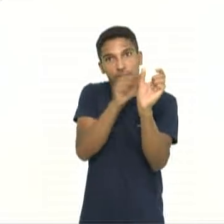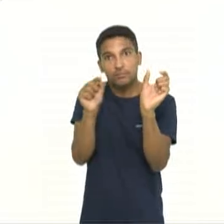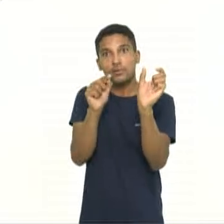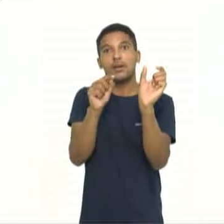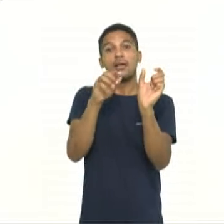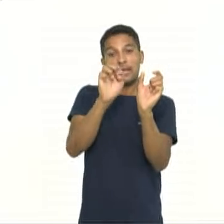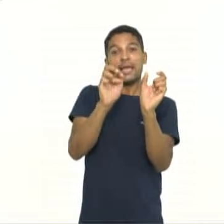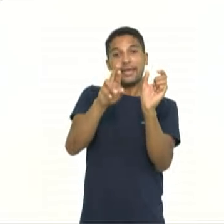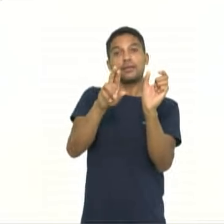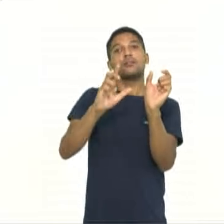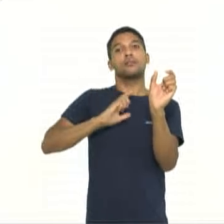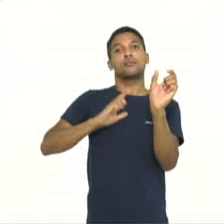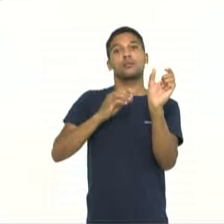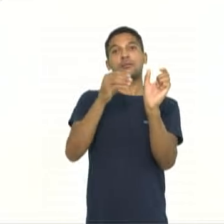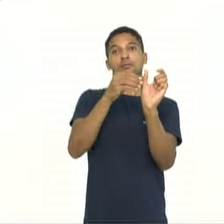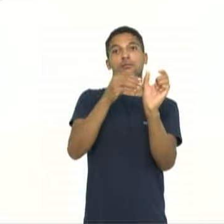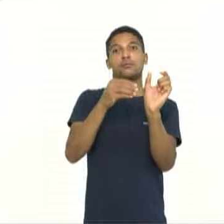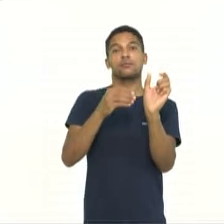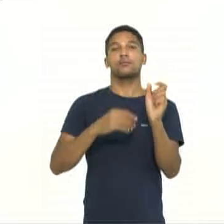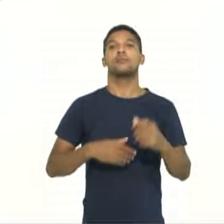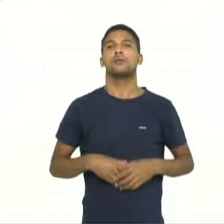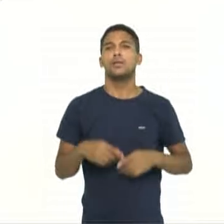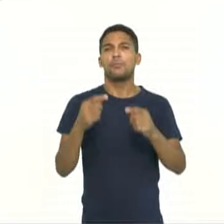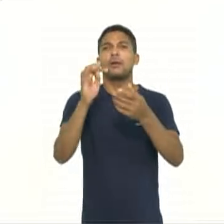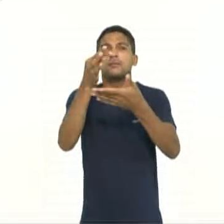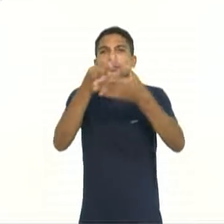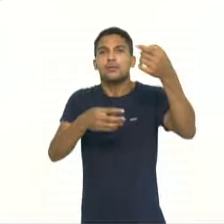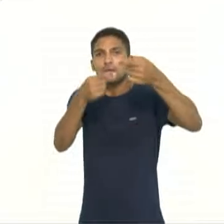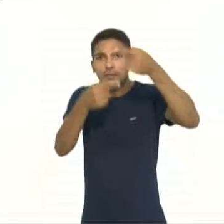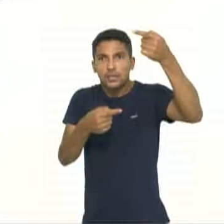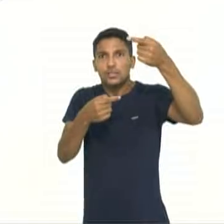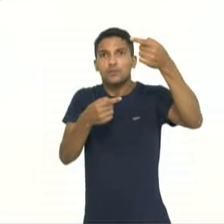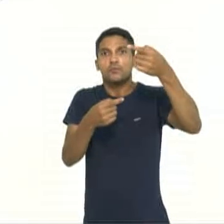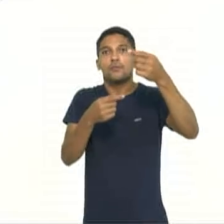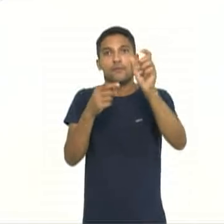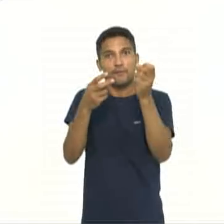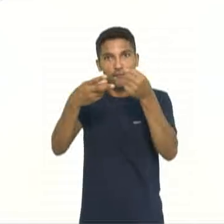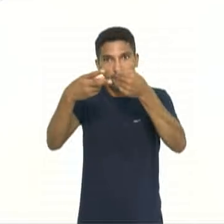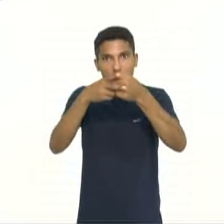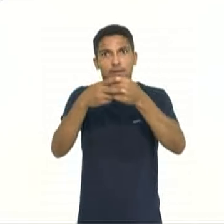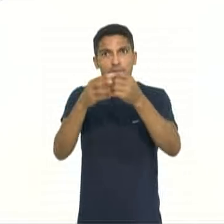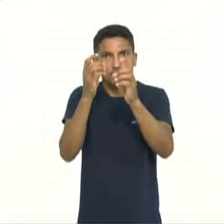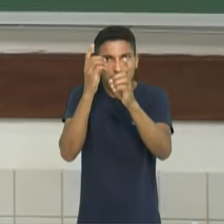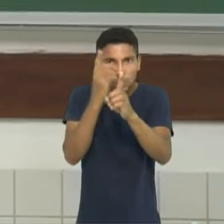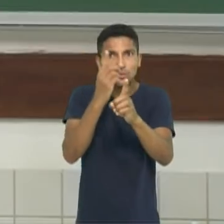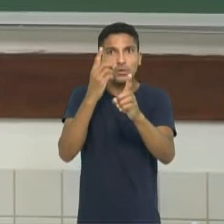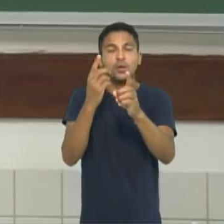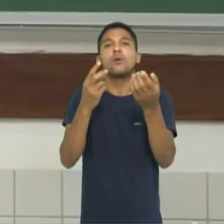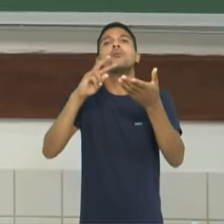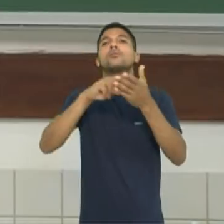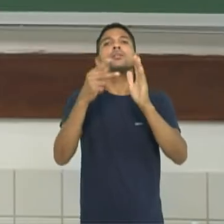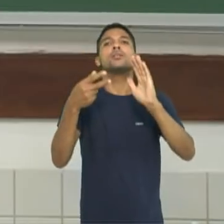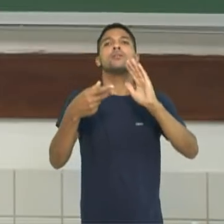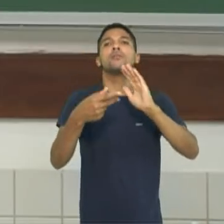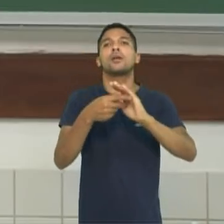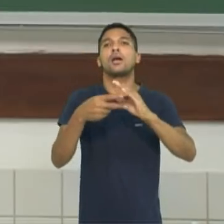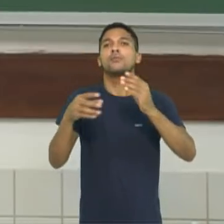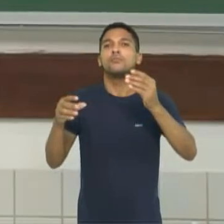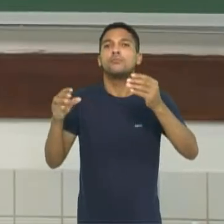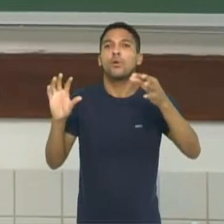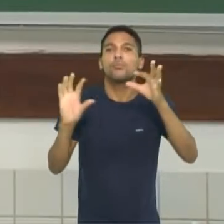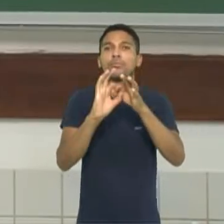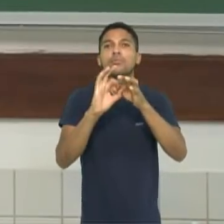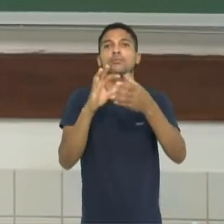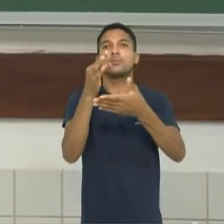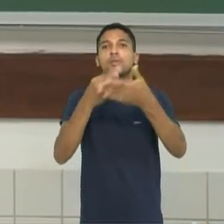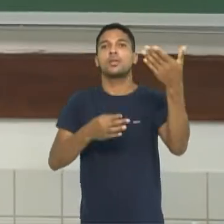dessa locução verbal para o sentido pretendido para o texto. Tá? Então, de posse dessas informações, tentem aí